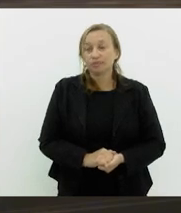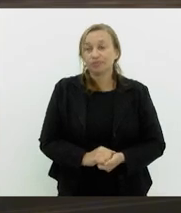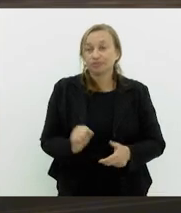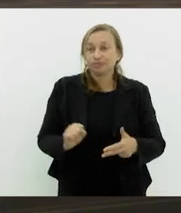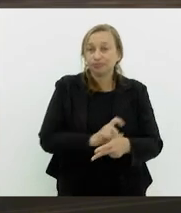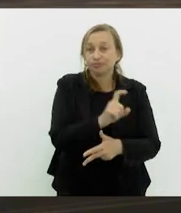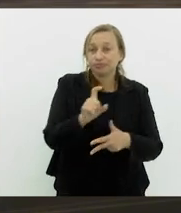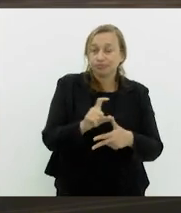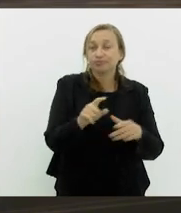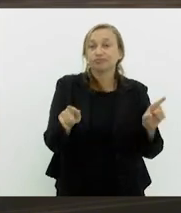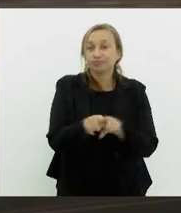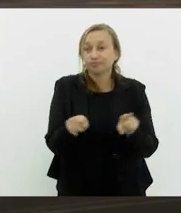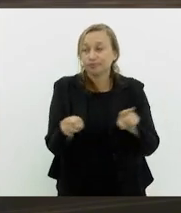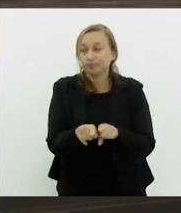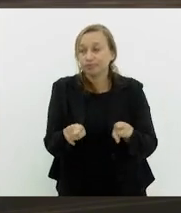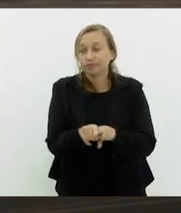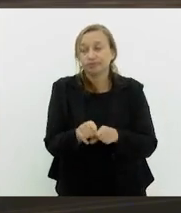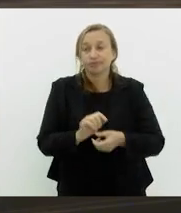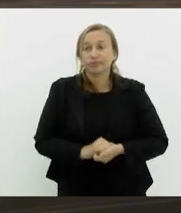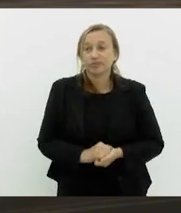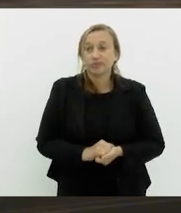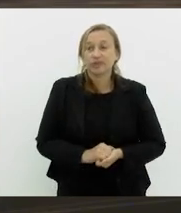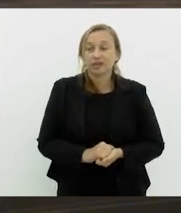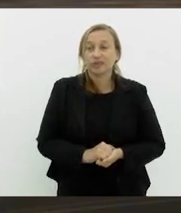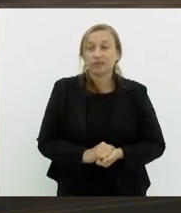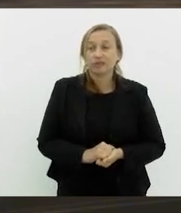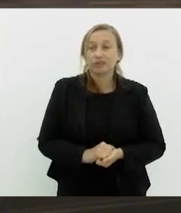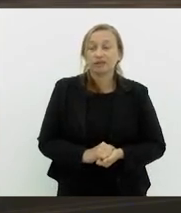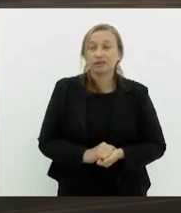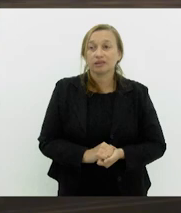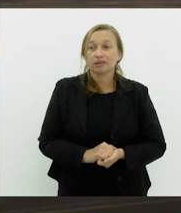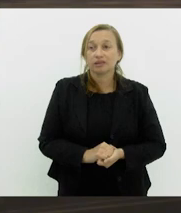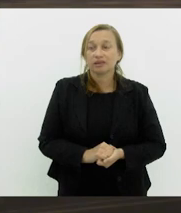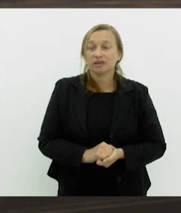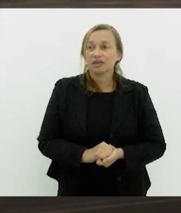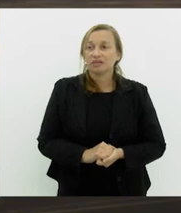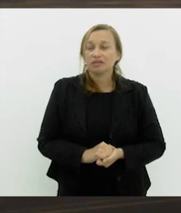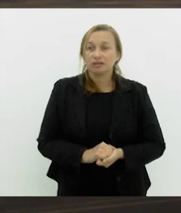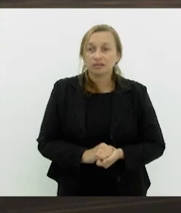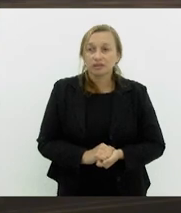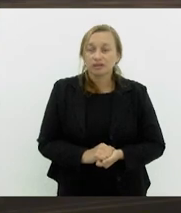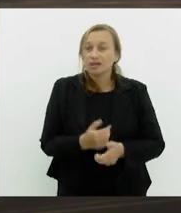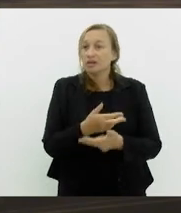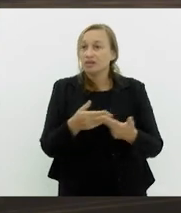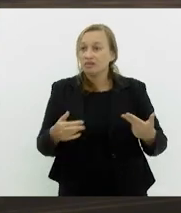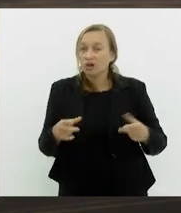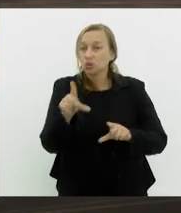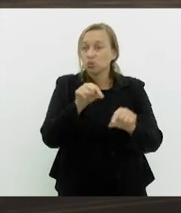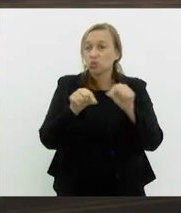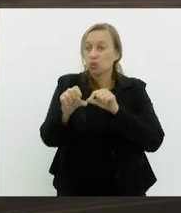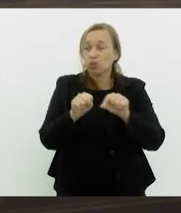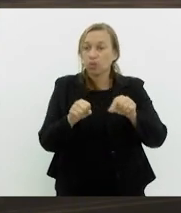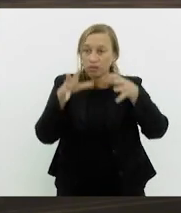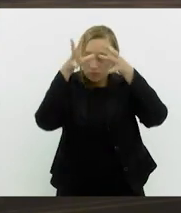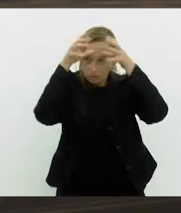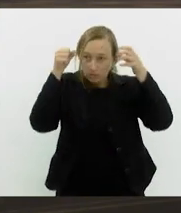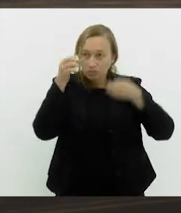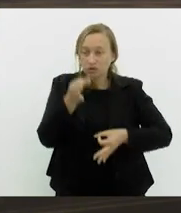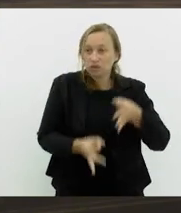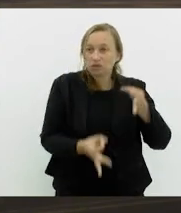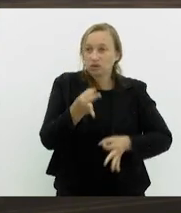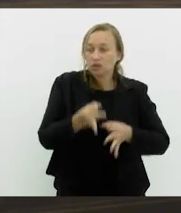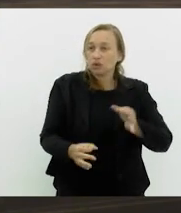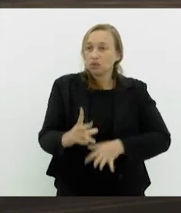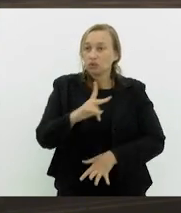também, diga-se de passagem, estão implicitamente, tem várias decisões de tribunais de justiça do próprio Supremo